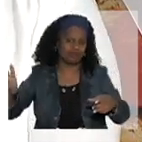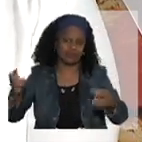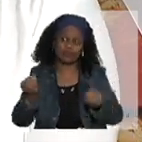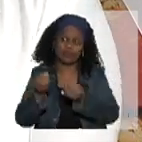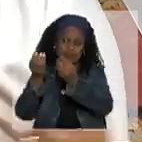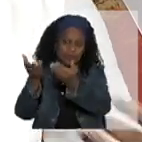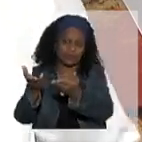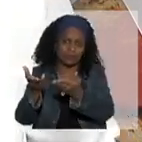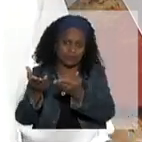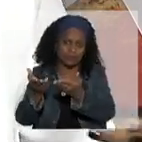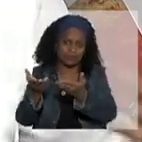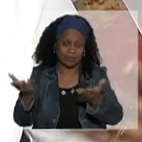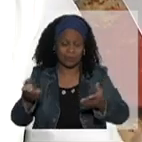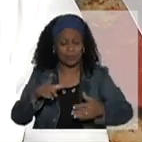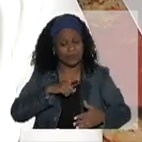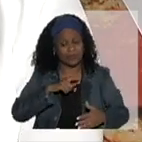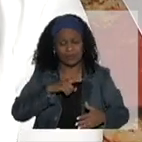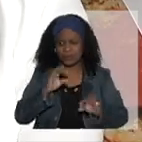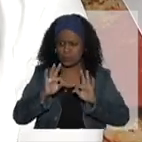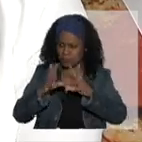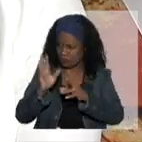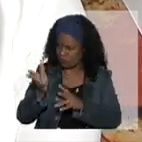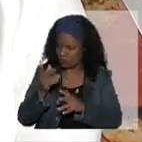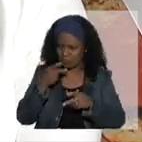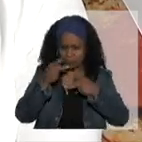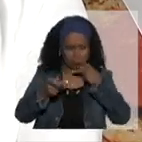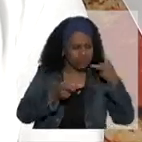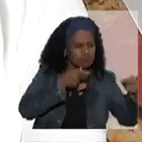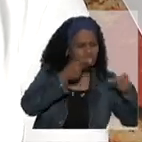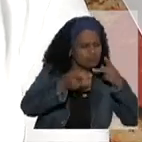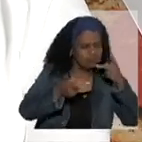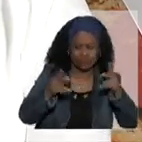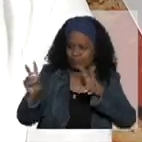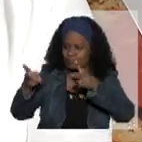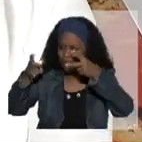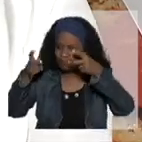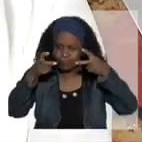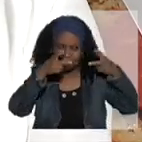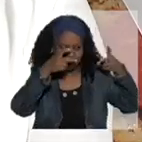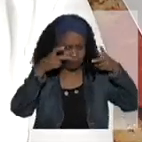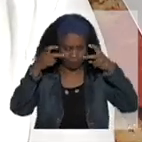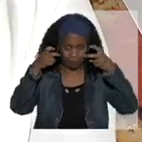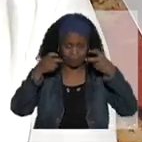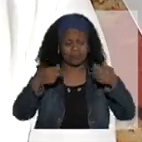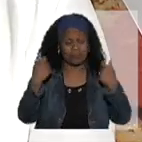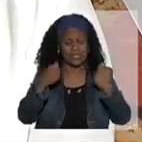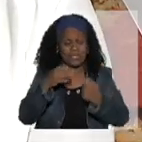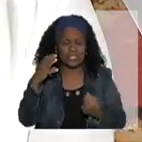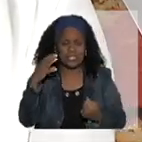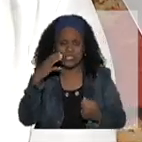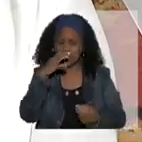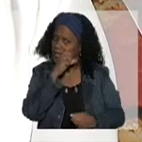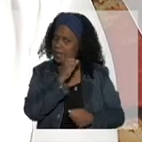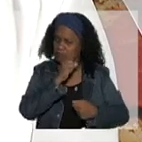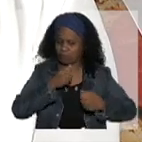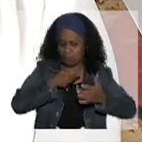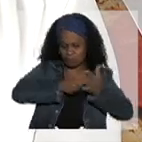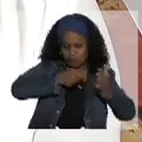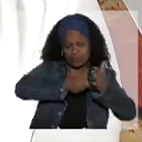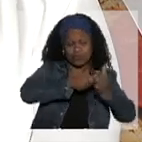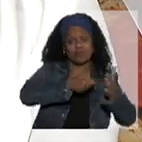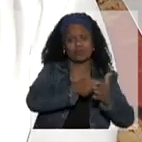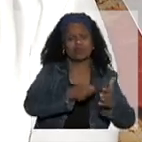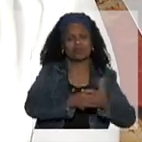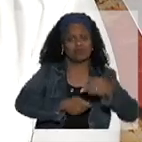é e partindo dessas falas nem a gente percebe que é cada vez mais urgente a nossa